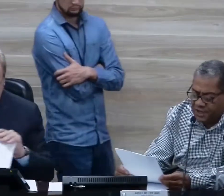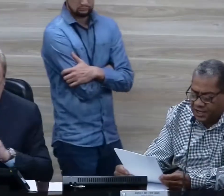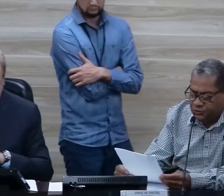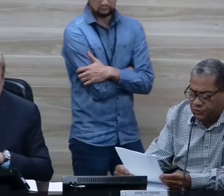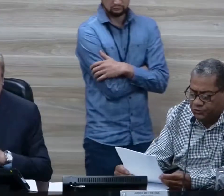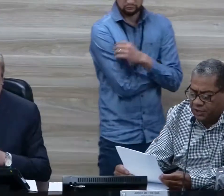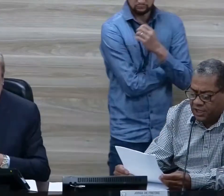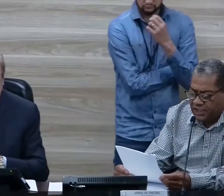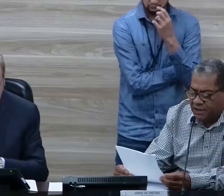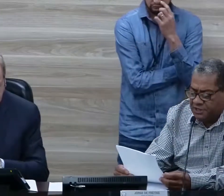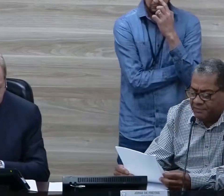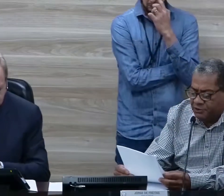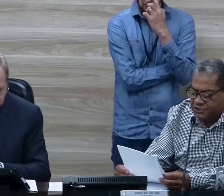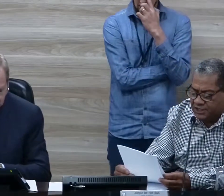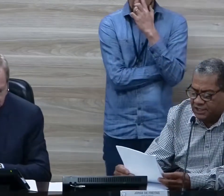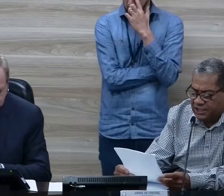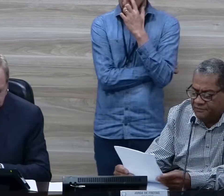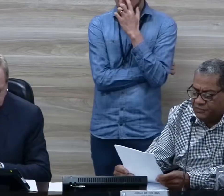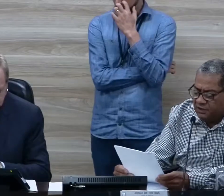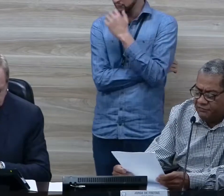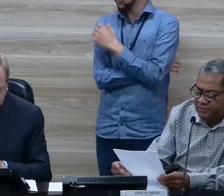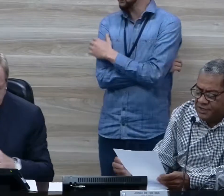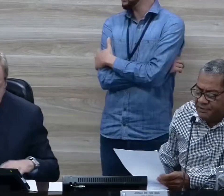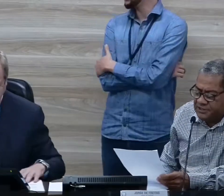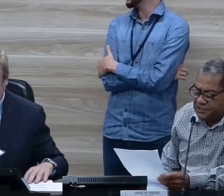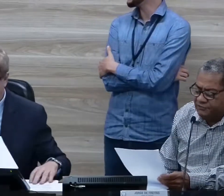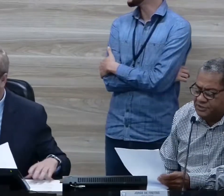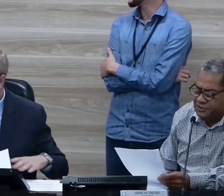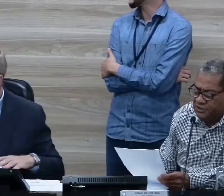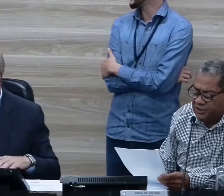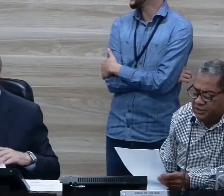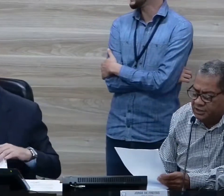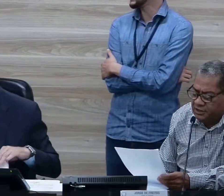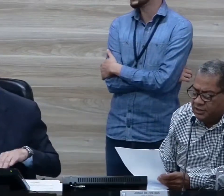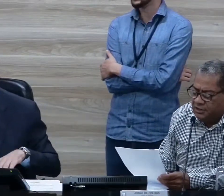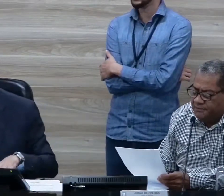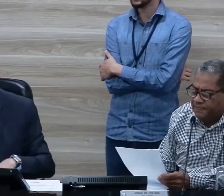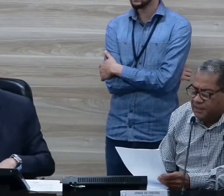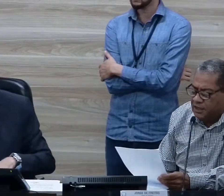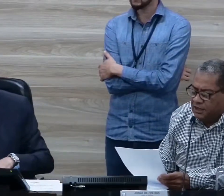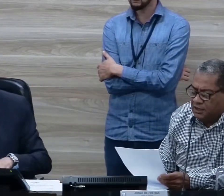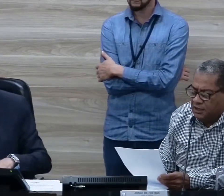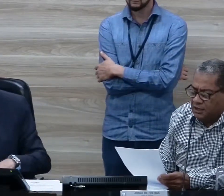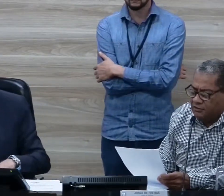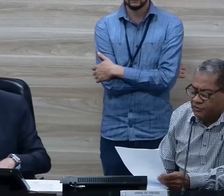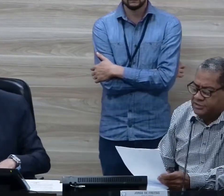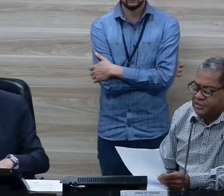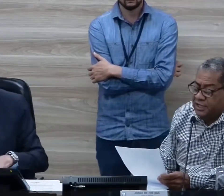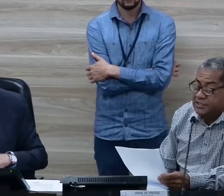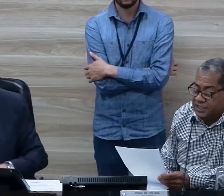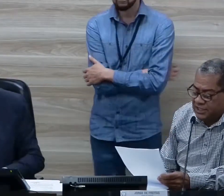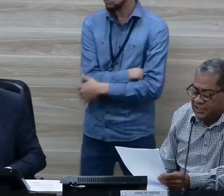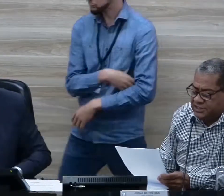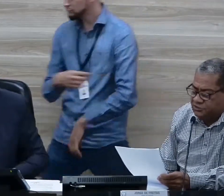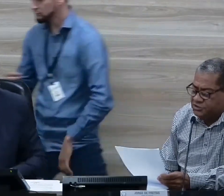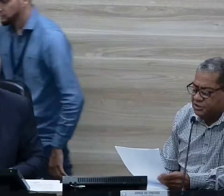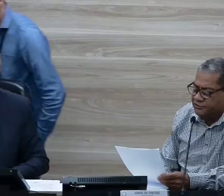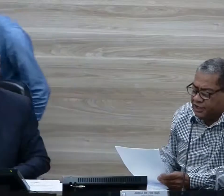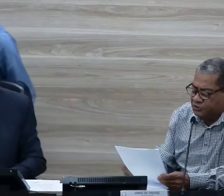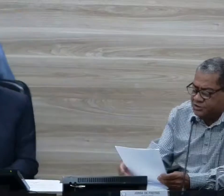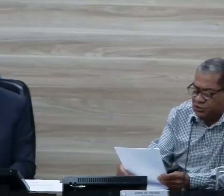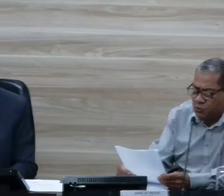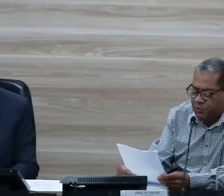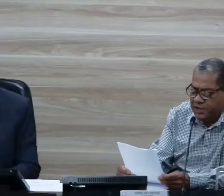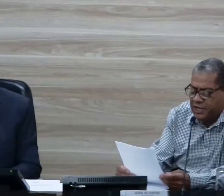Limeira. Assunto: encaminha projeto de lei. Vimos a presença de Vossa Senhoria, de Vossa Excelência, dos